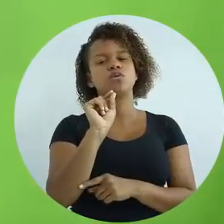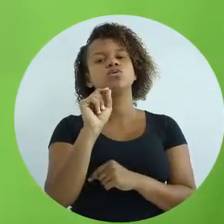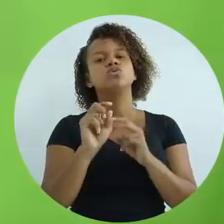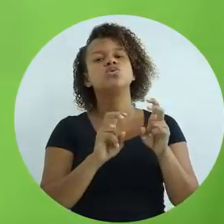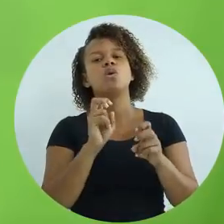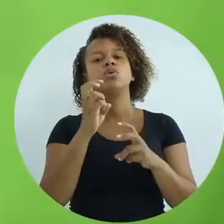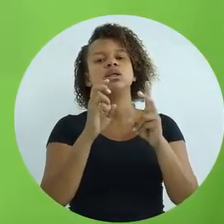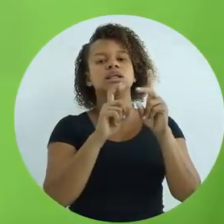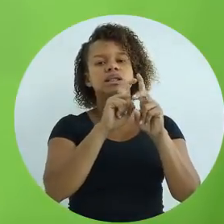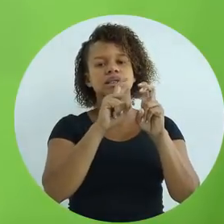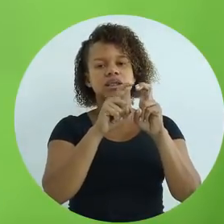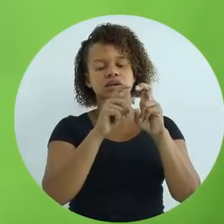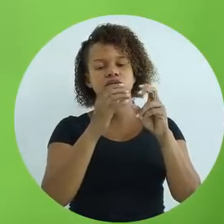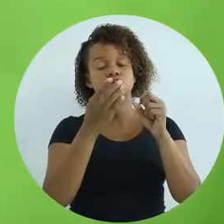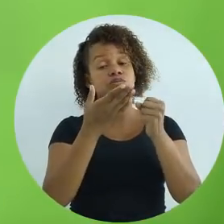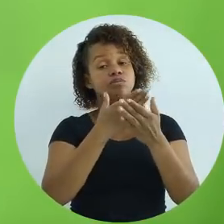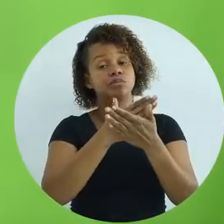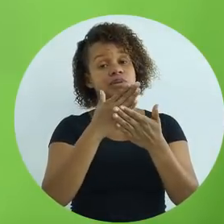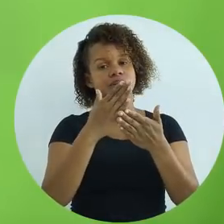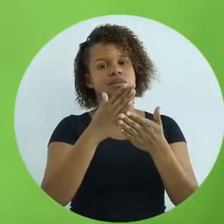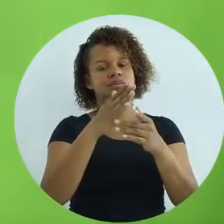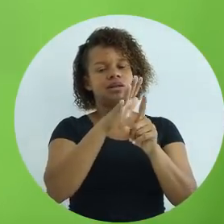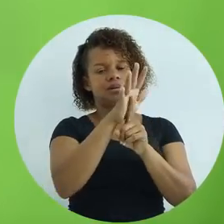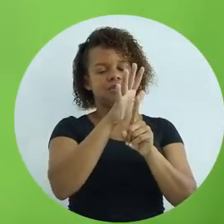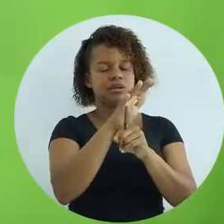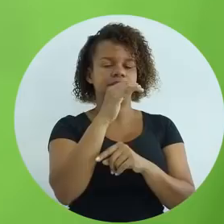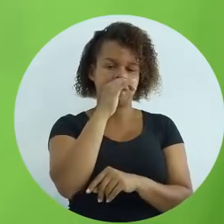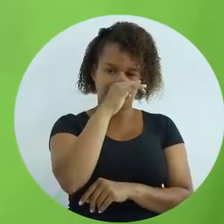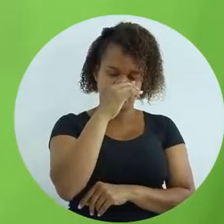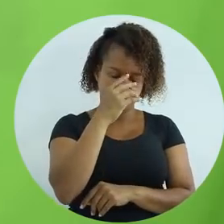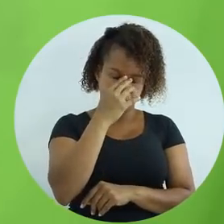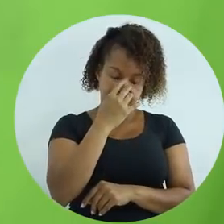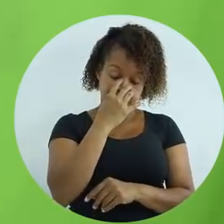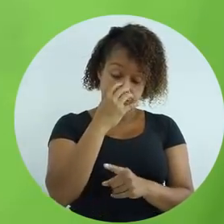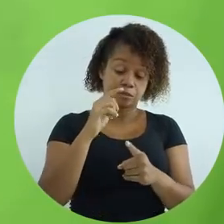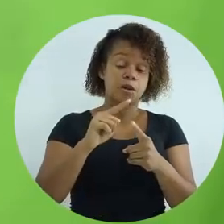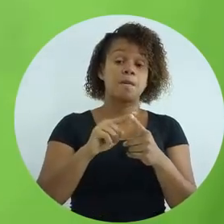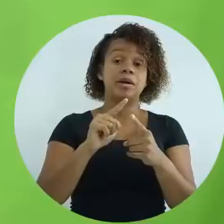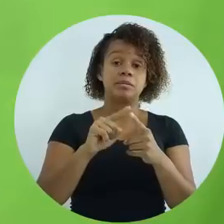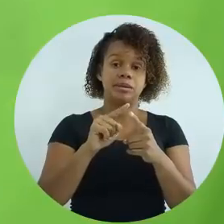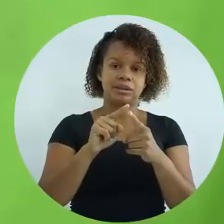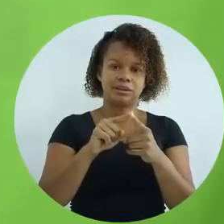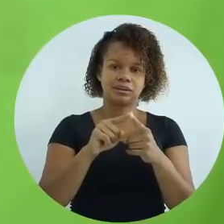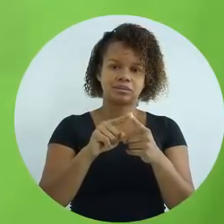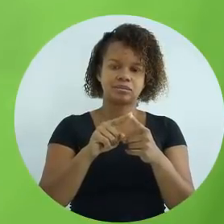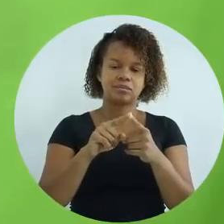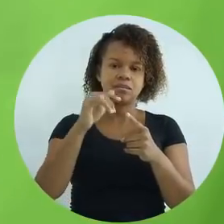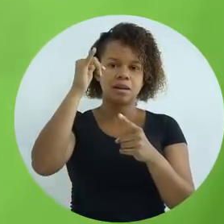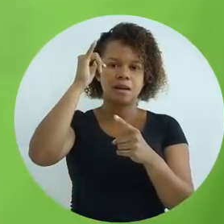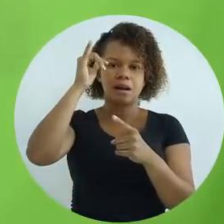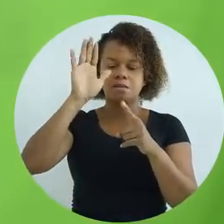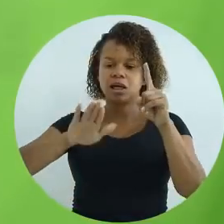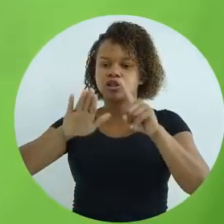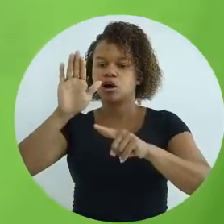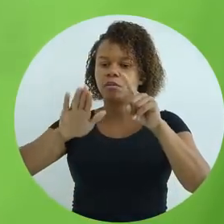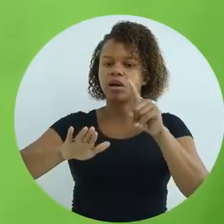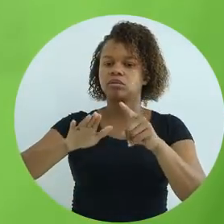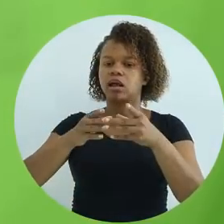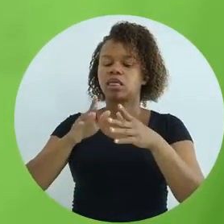sobre os 5 princípios de gestão da demanda. O primeiro deles é a previsão da